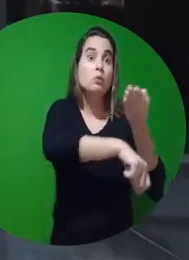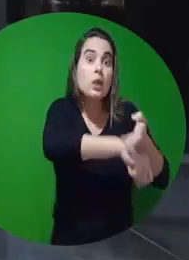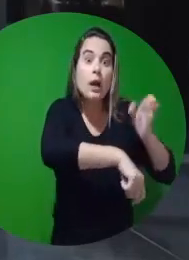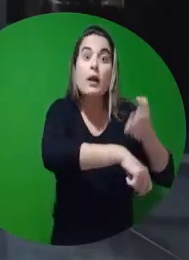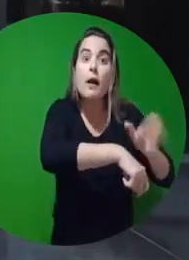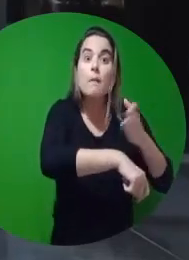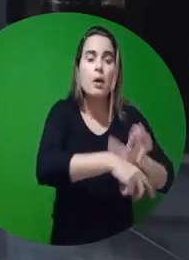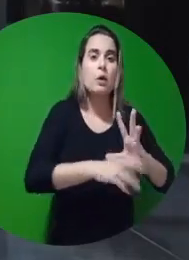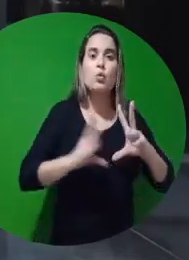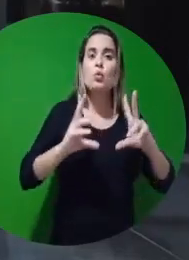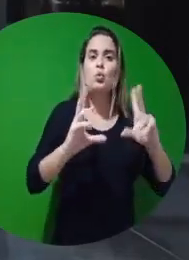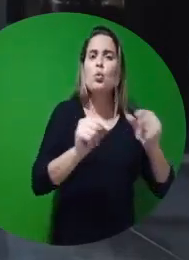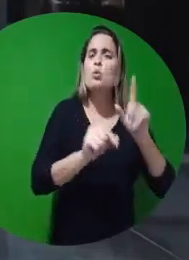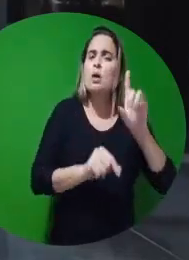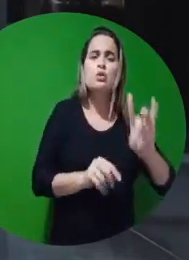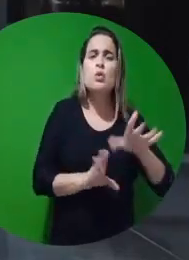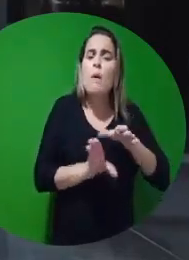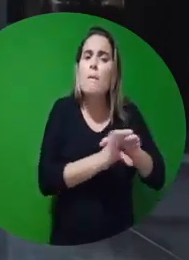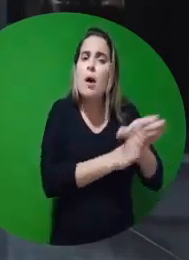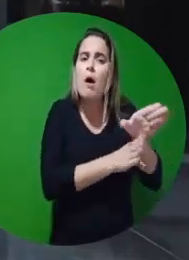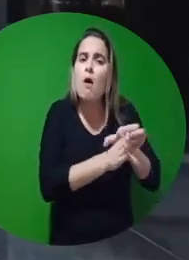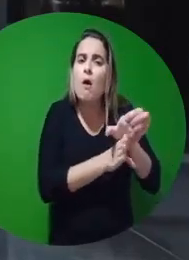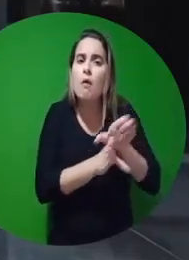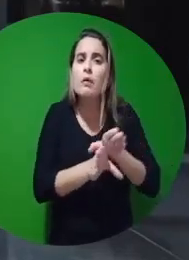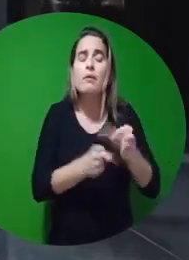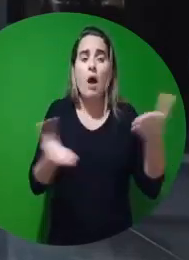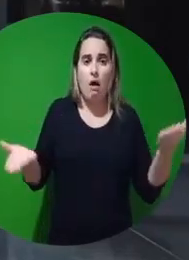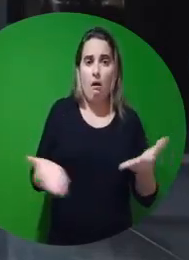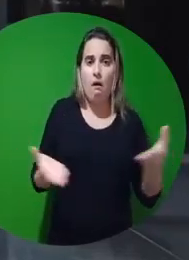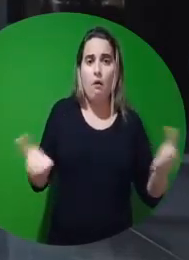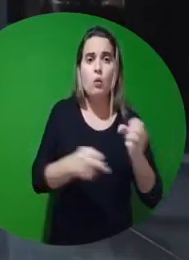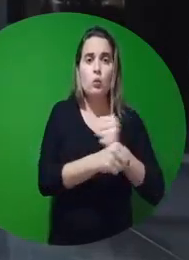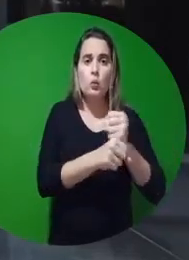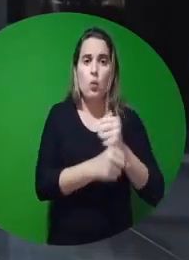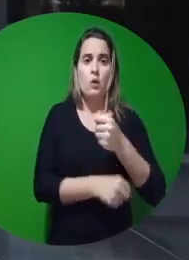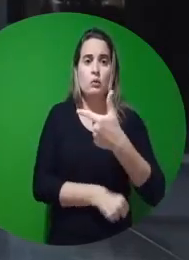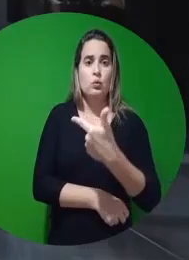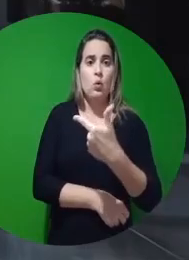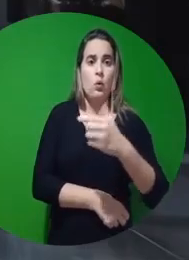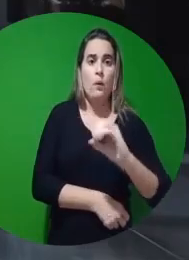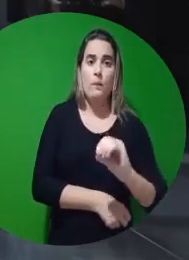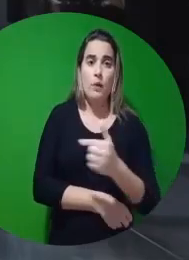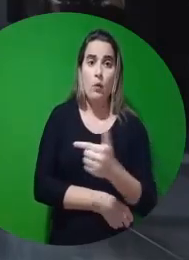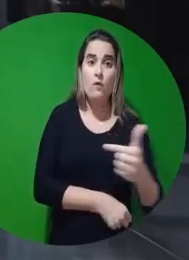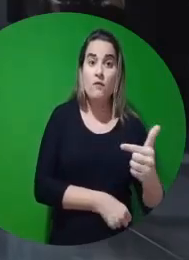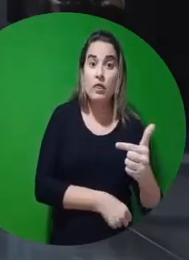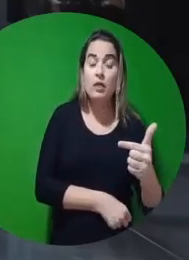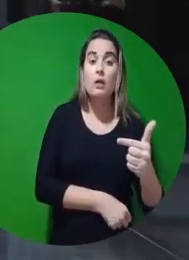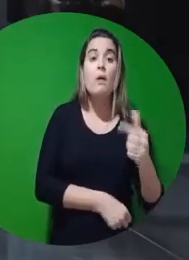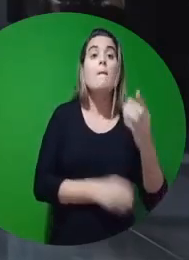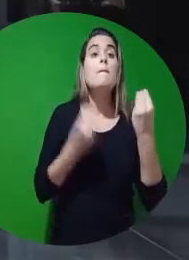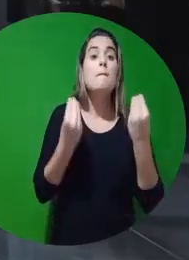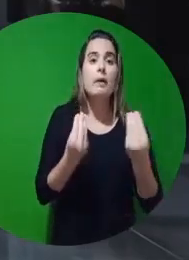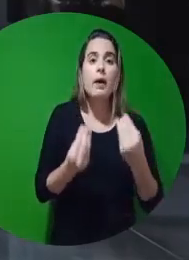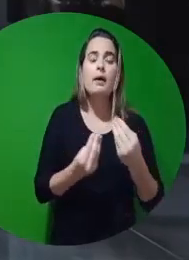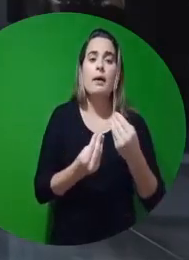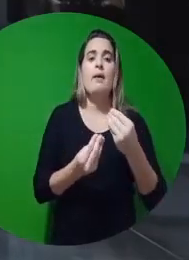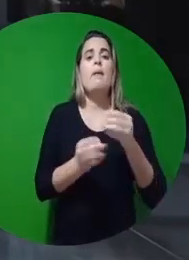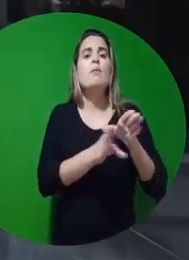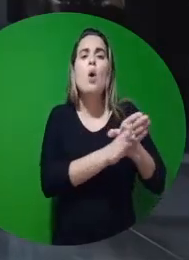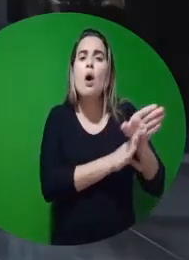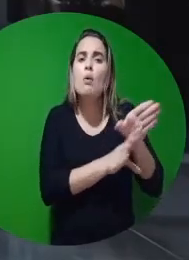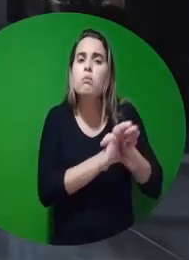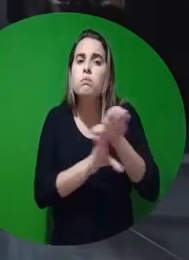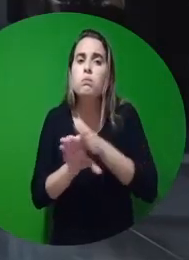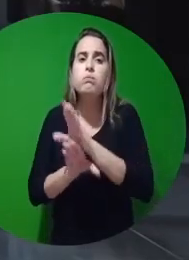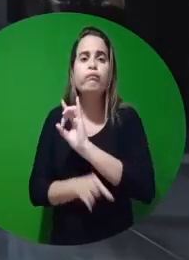que eles vão ter os treinamentos ele serve um guia durante o ano todo 2022 que eles possuem seguindo e sabendo